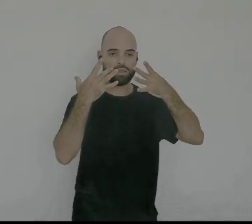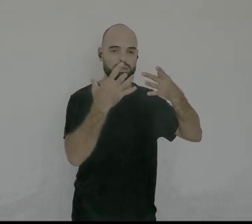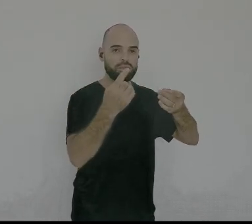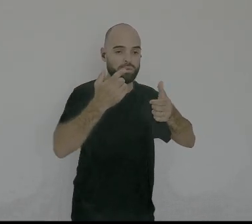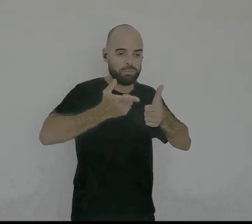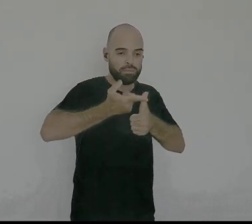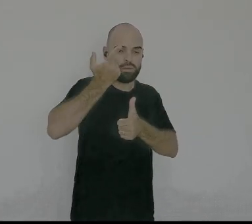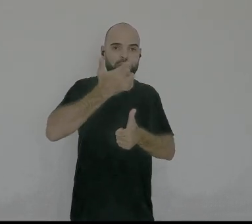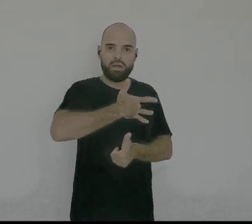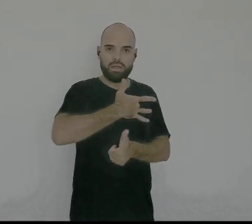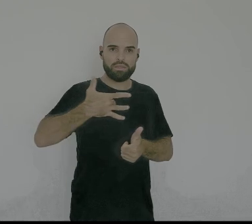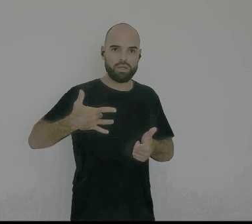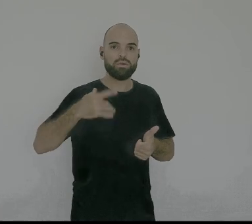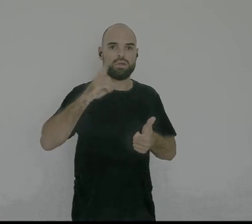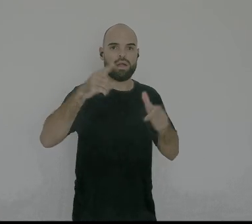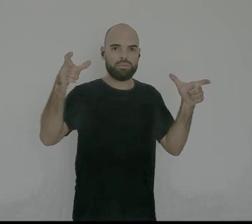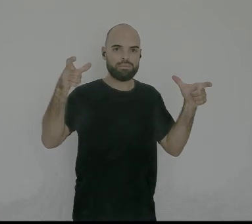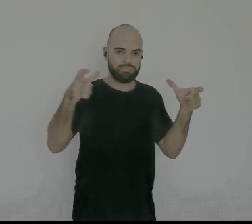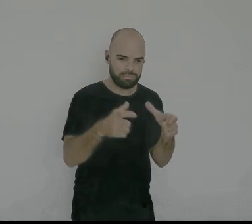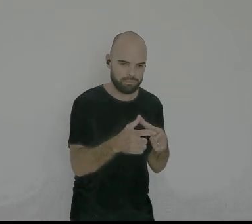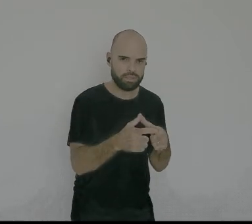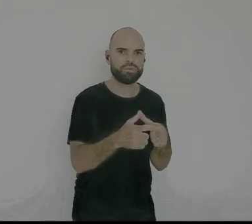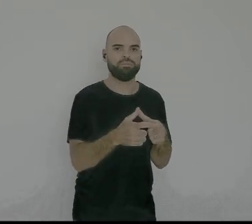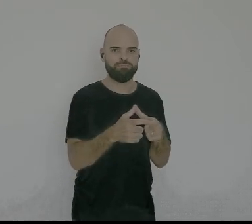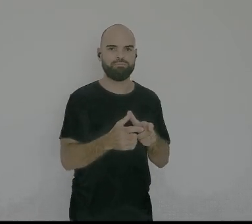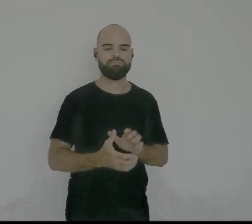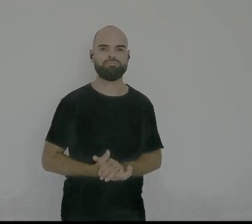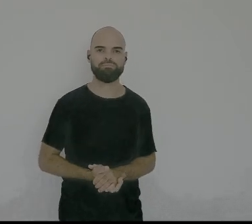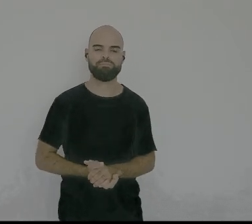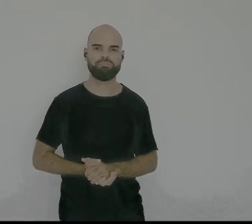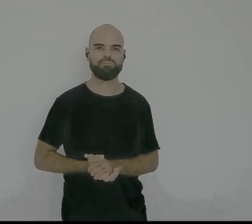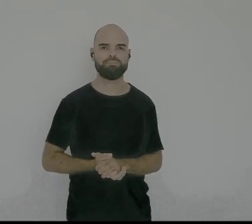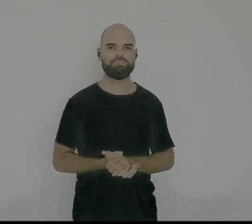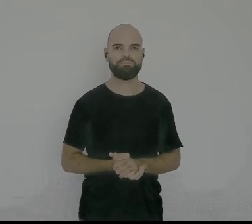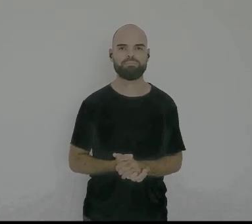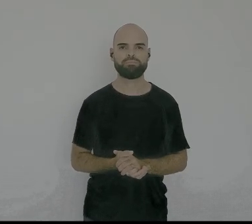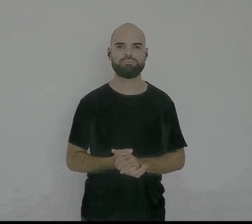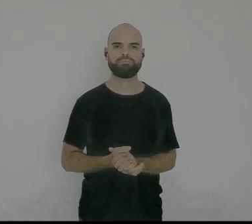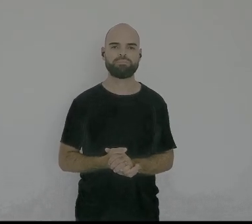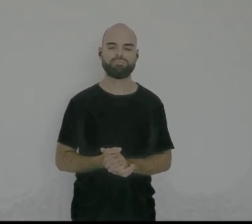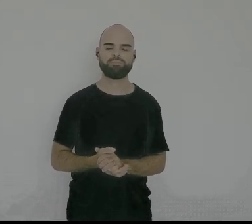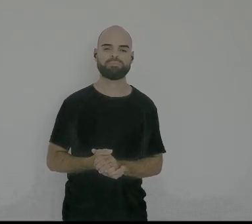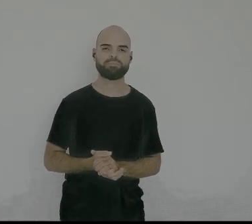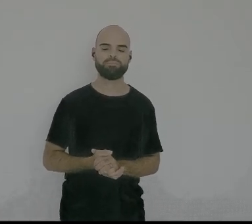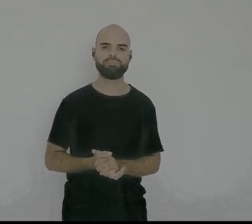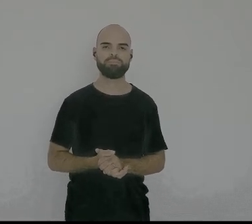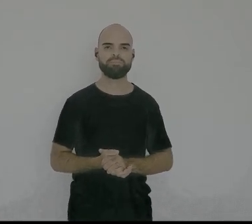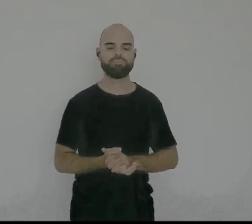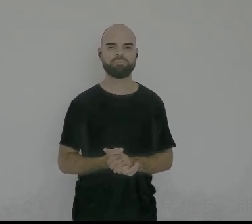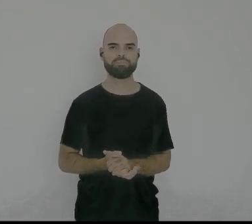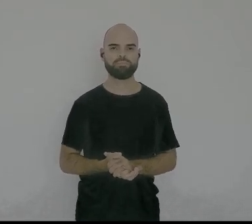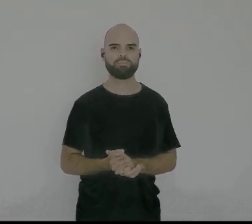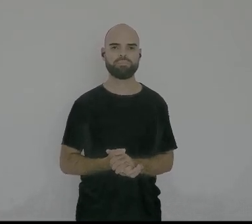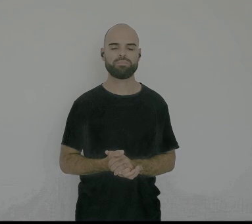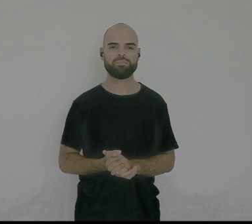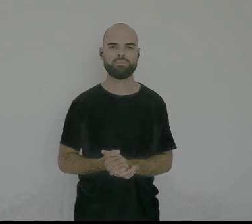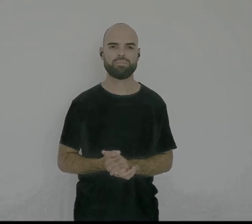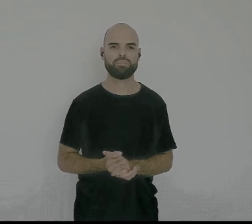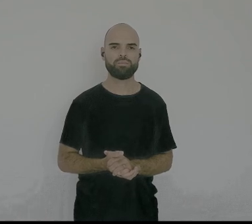aqui a atenção primária à saúde é o espaço microintegrador das redes de atenção à saúde.